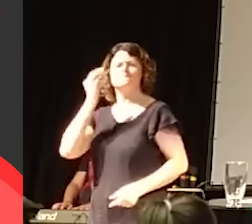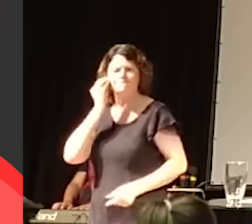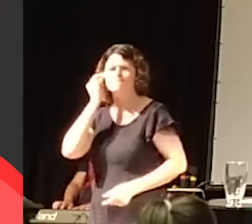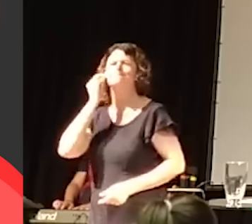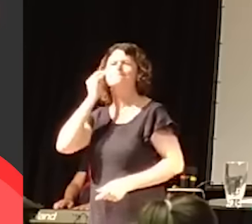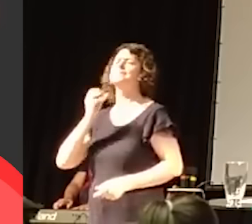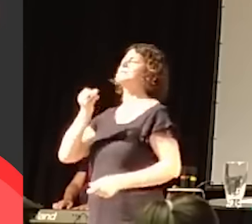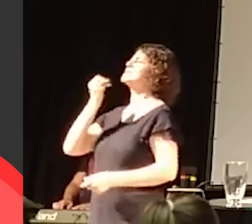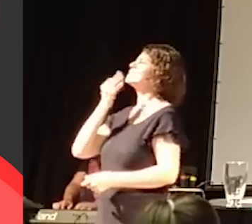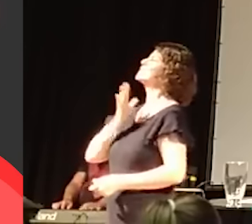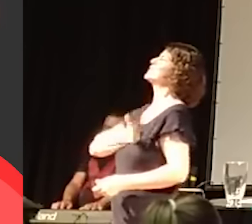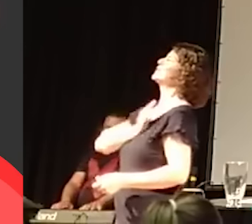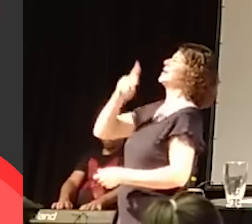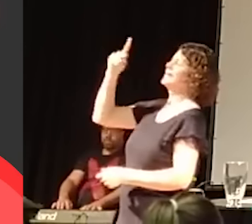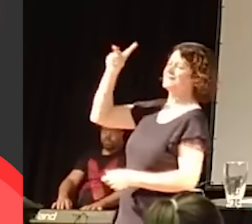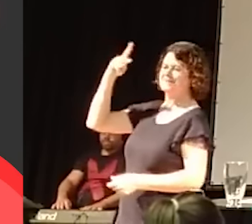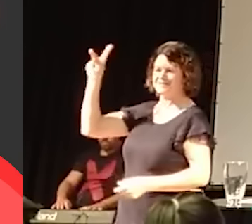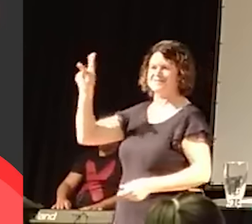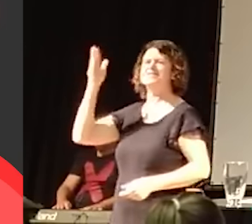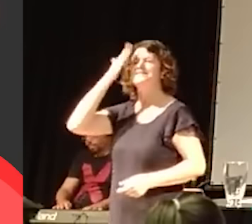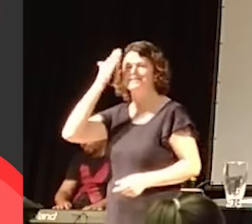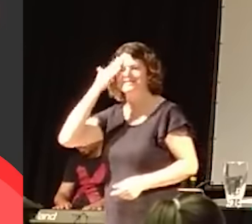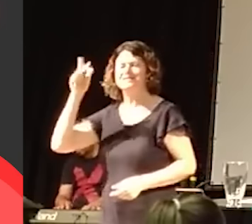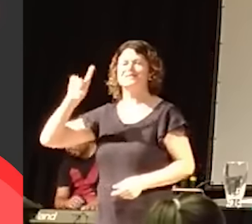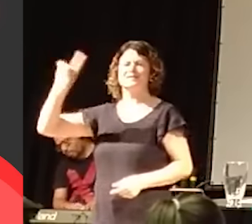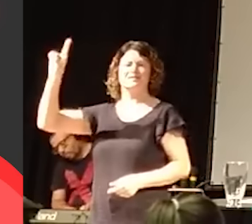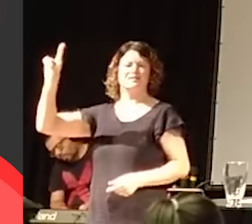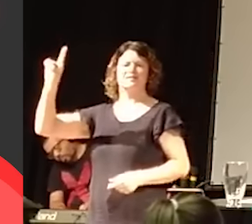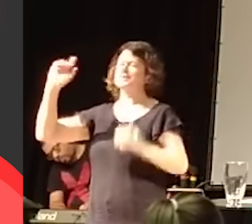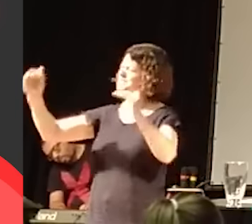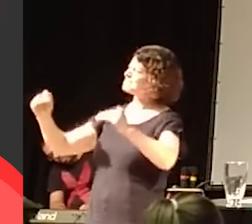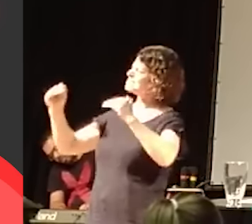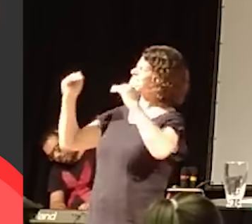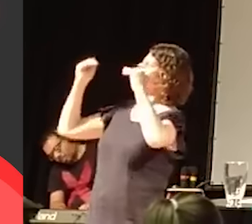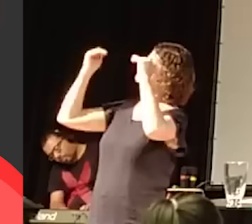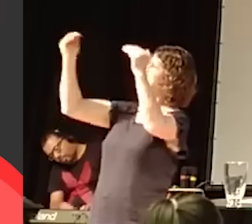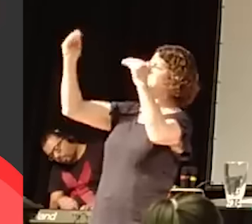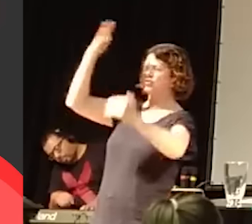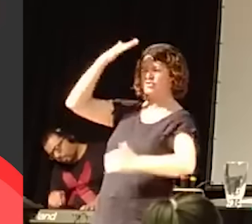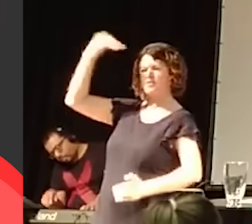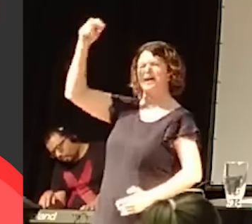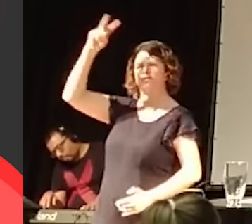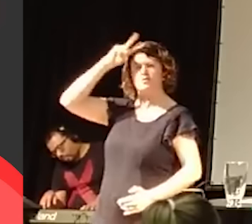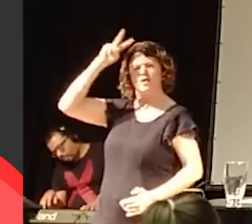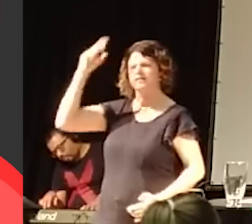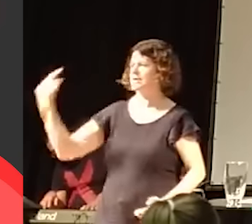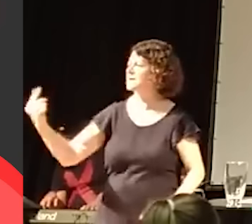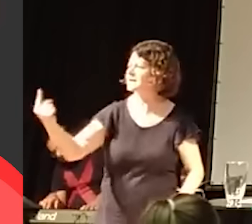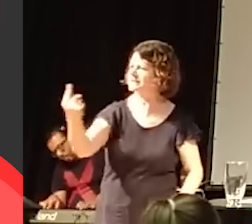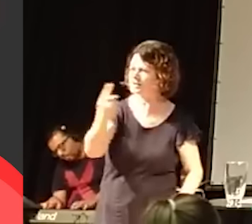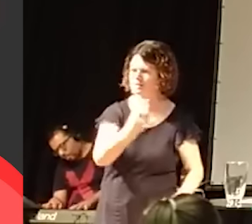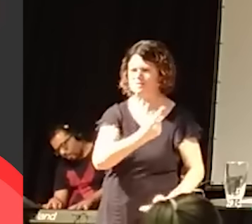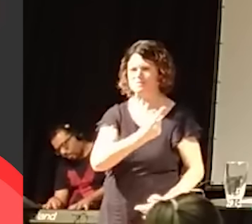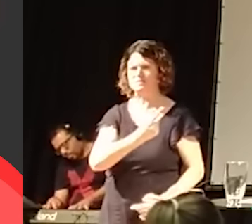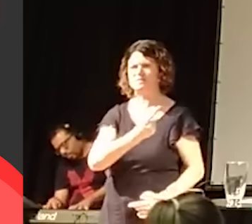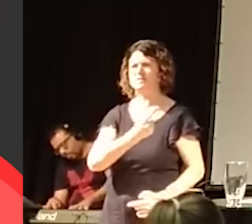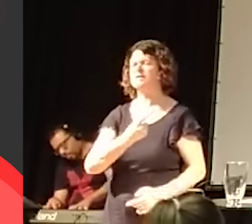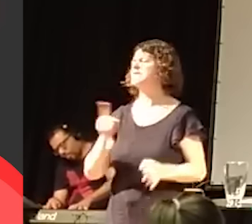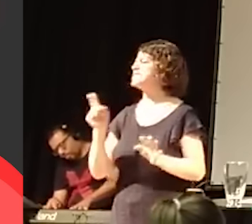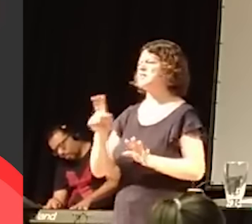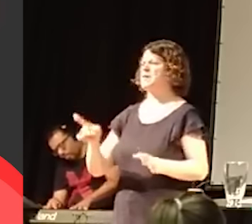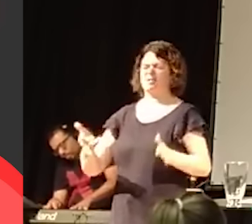de a tua bondade porque sabemos ó Deus que a Soberana vocação que o senhor reservou para nós não é ó Deus